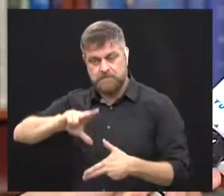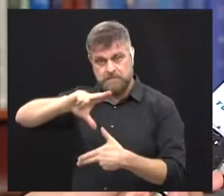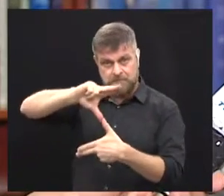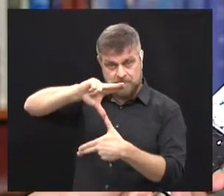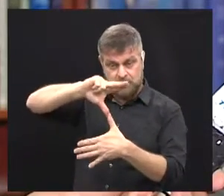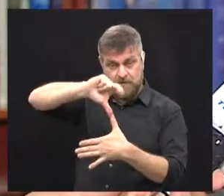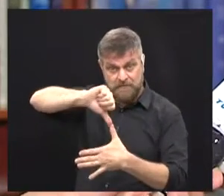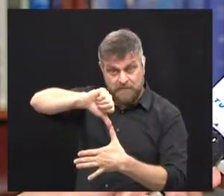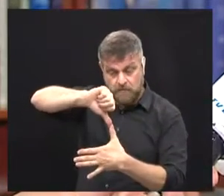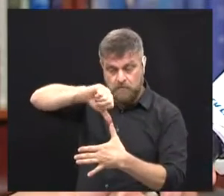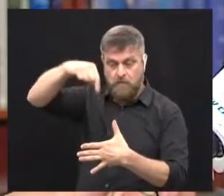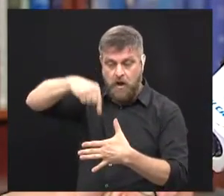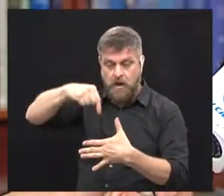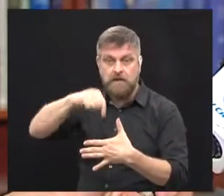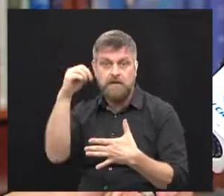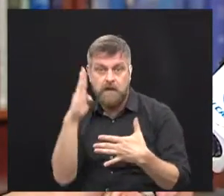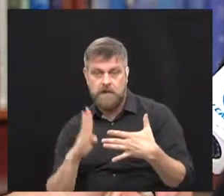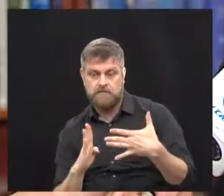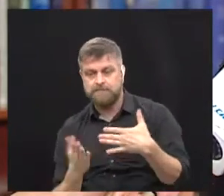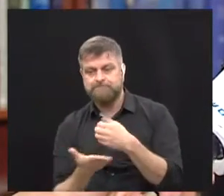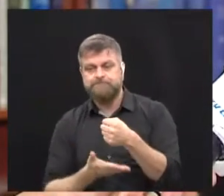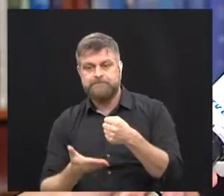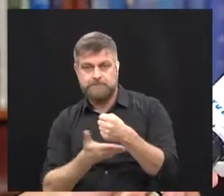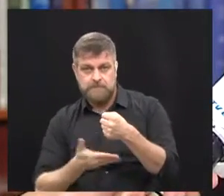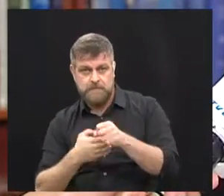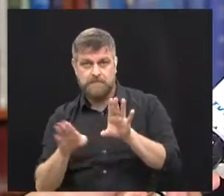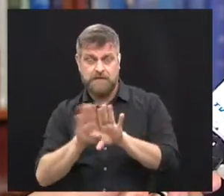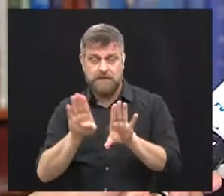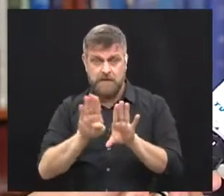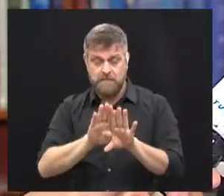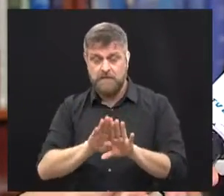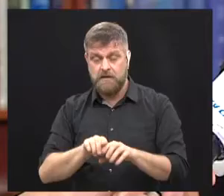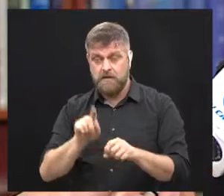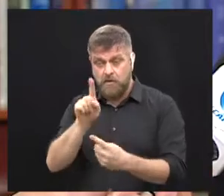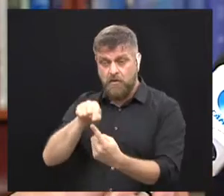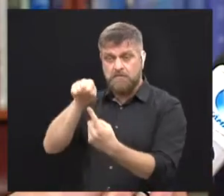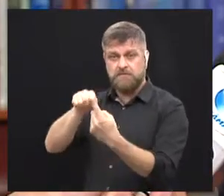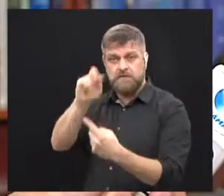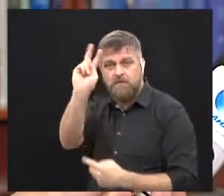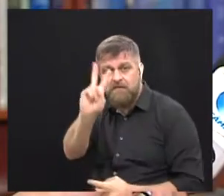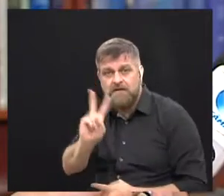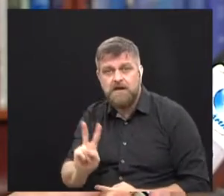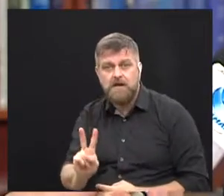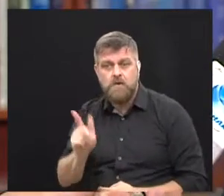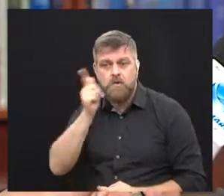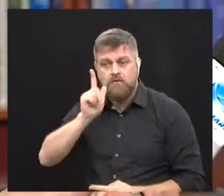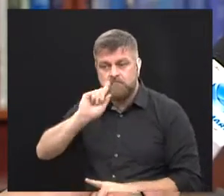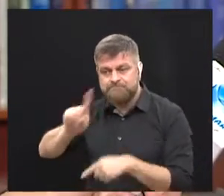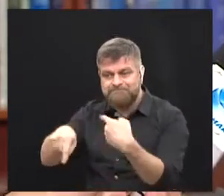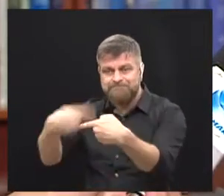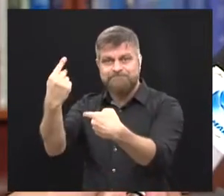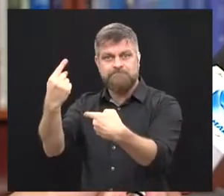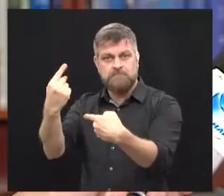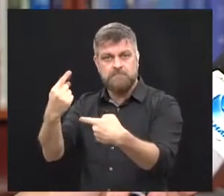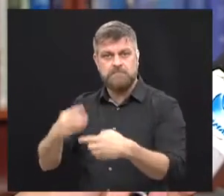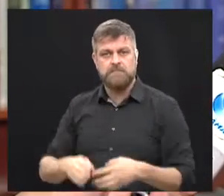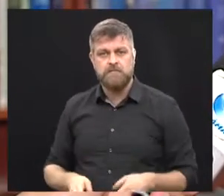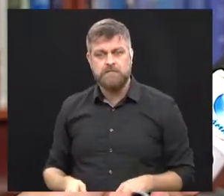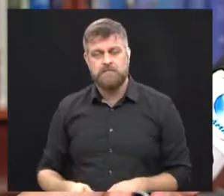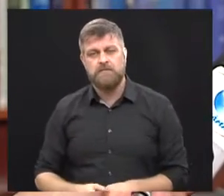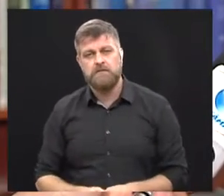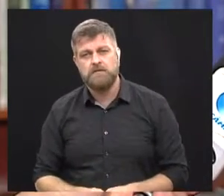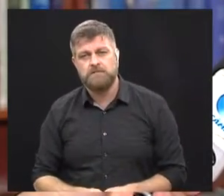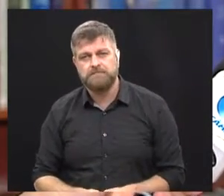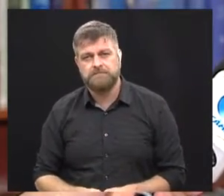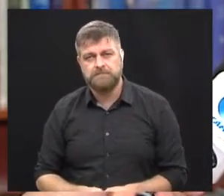que o Brasil pode ter um papel fundamental, inclusive, para que a Venezuela possa se reerguer, né, de uma outra maneira. Então,